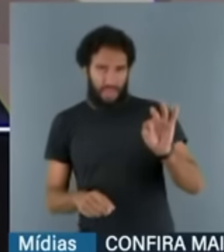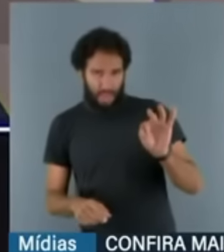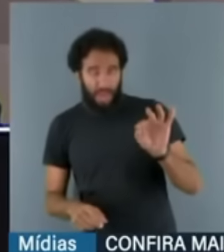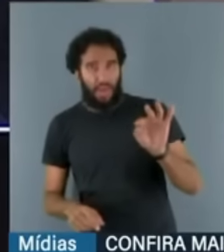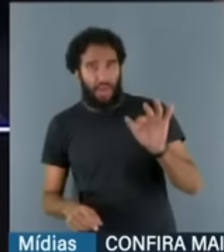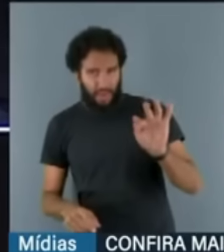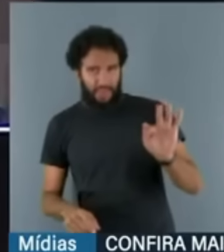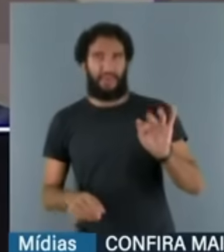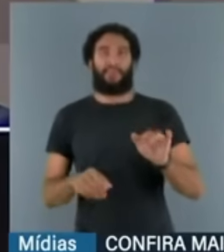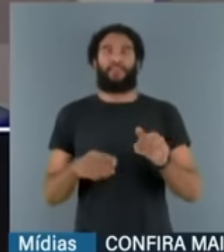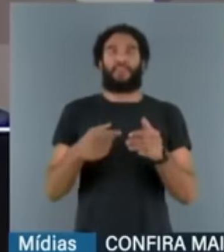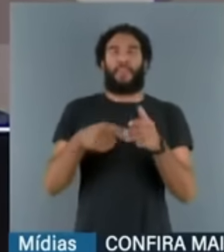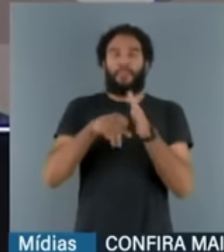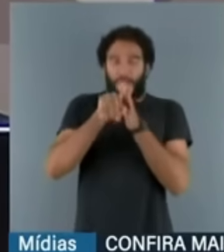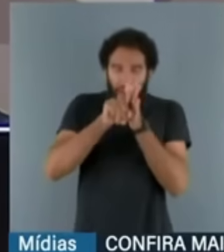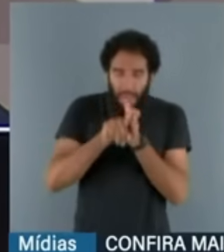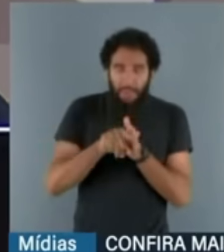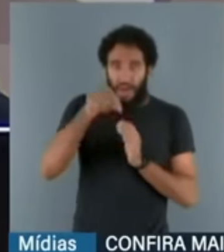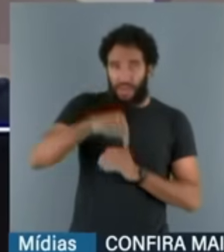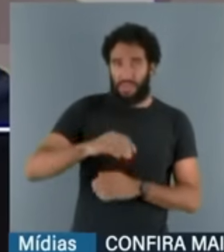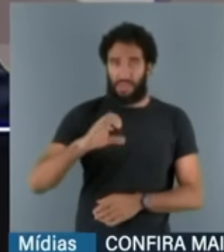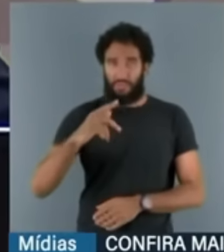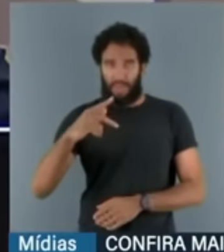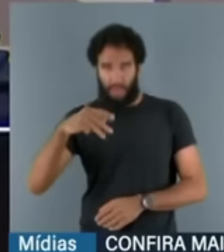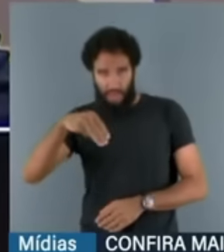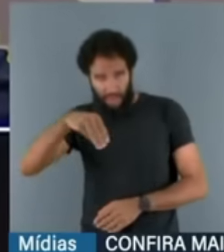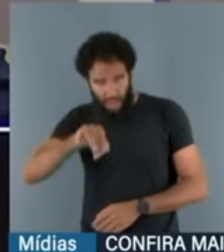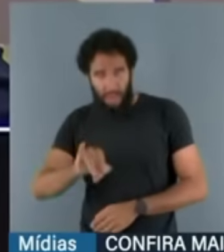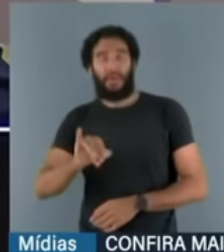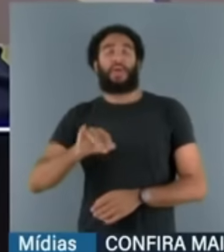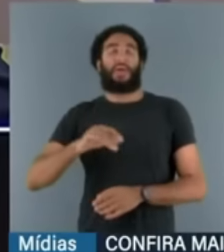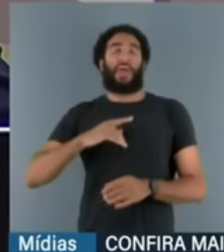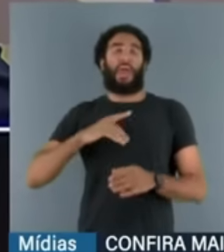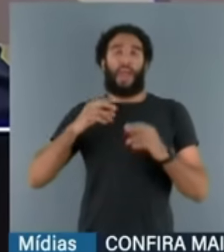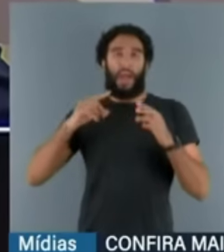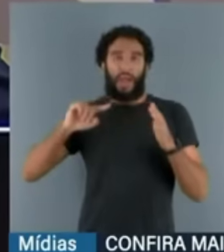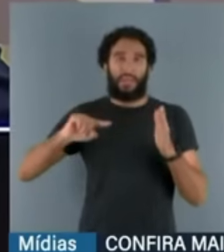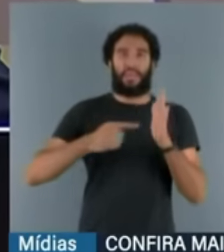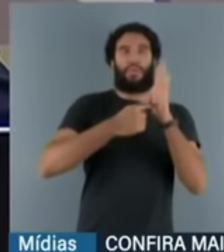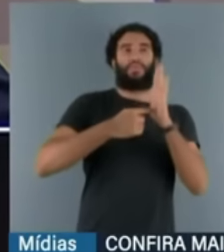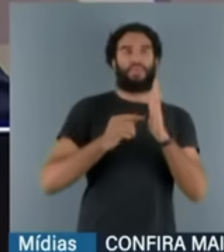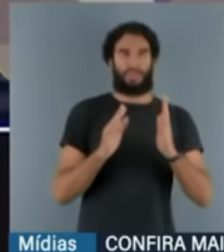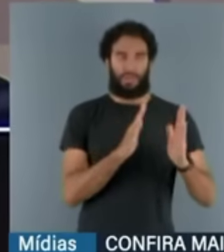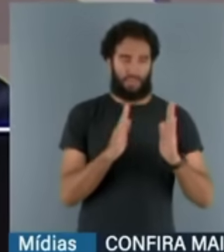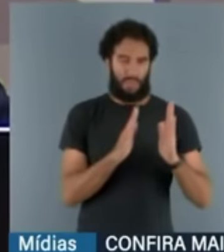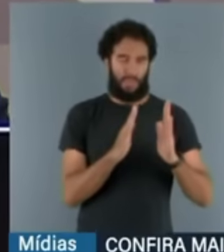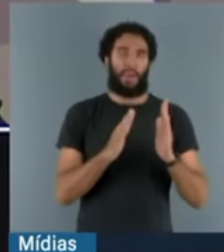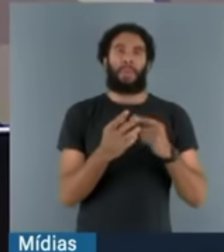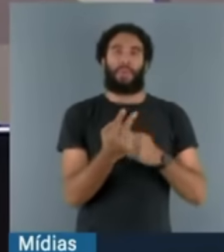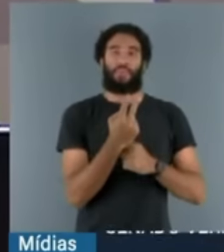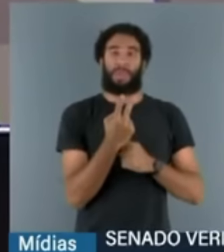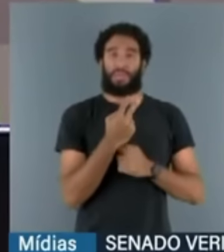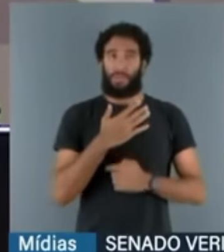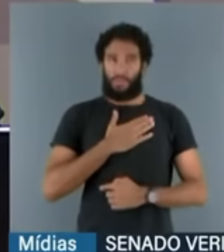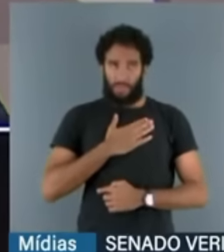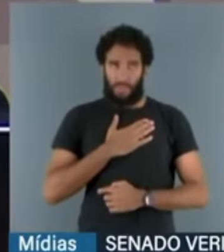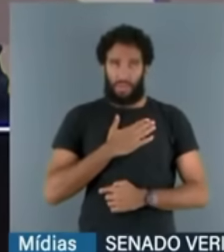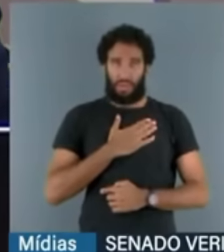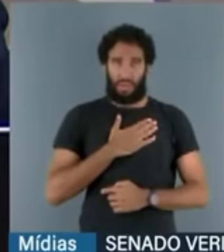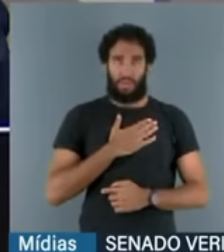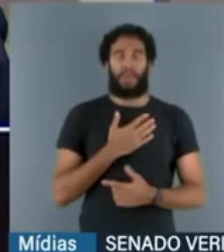fatos investigados nessa CPI compõem a denúncia apresentada com prazo em curso para minha defesa, que não